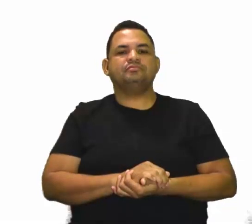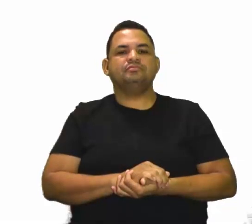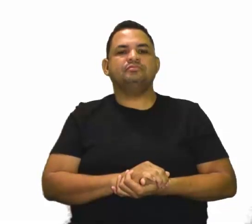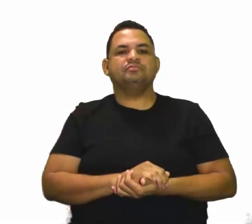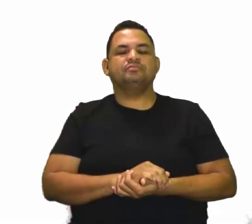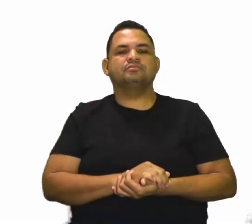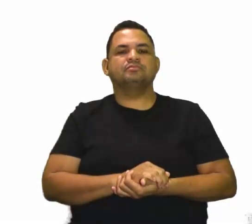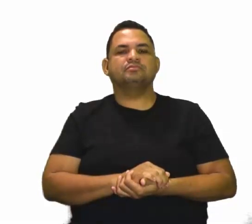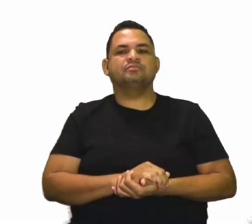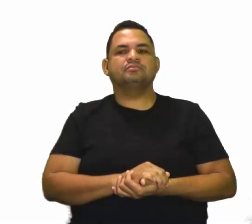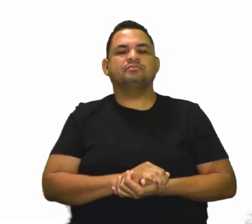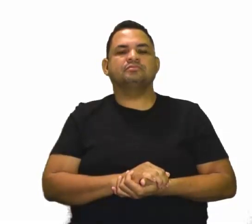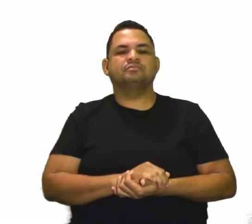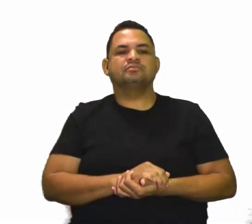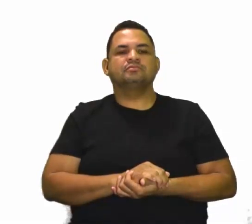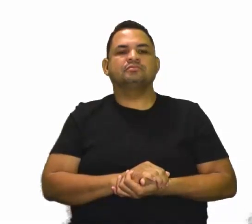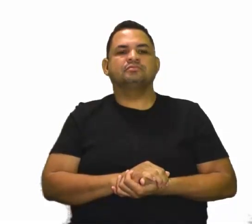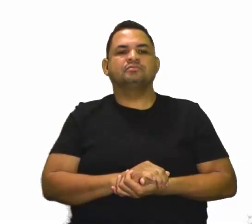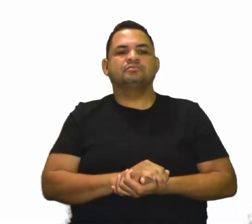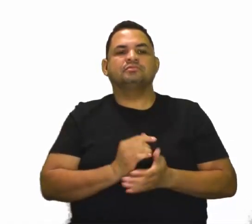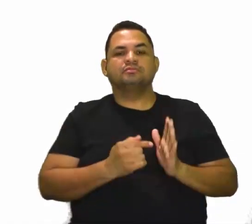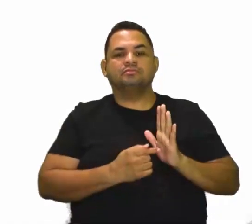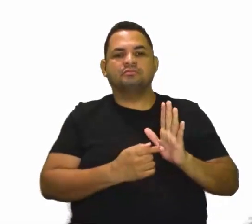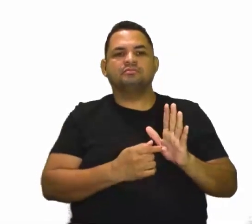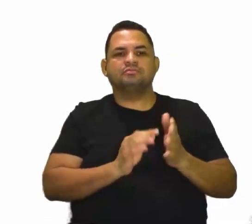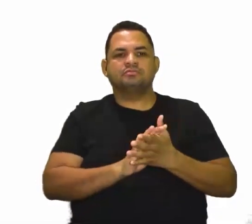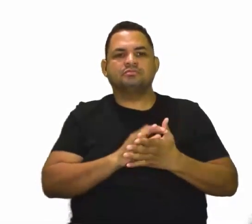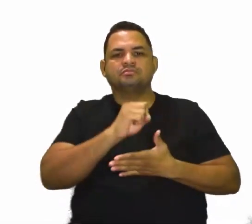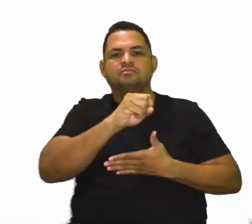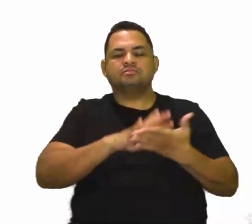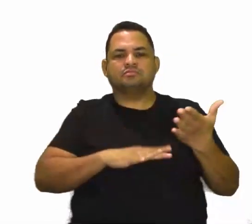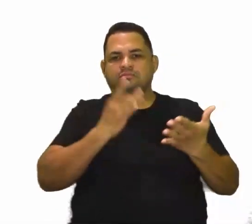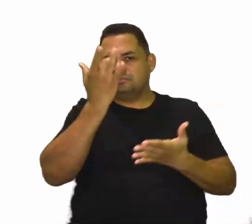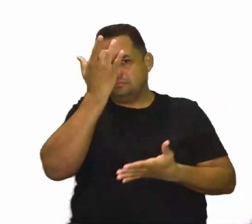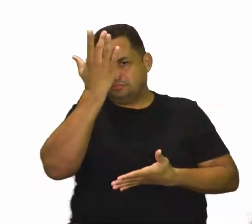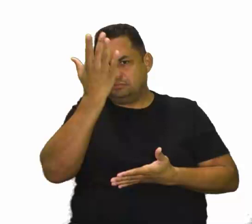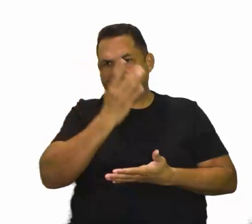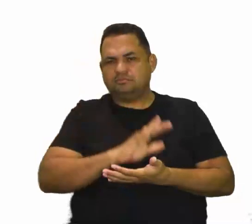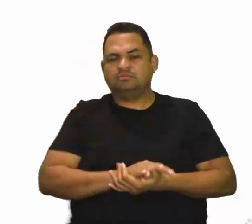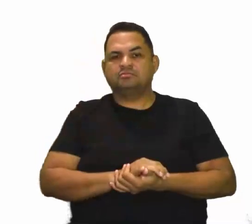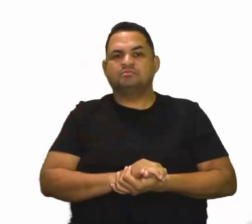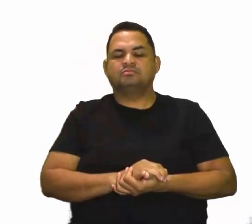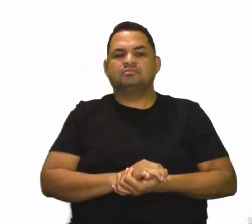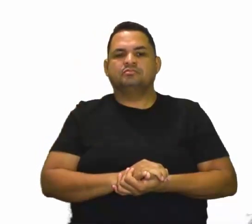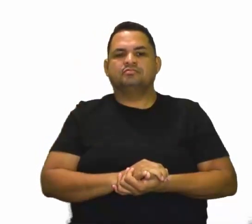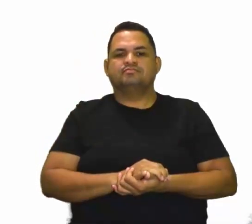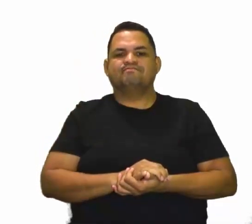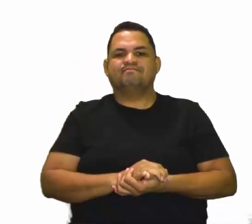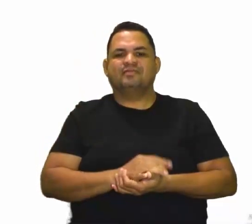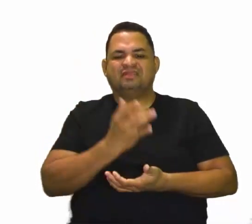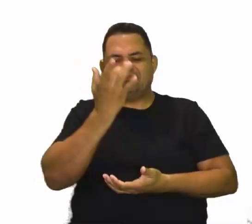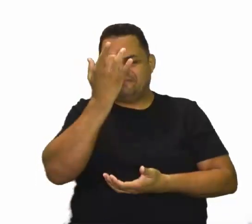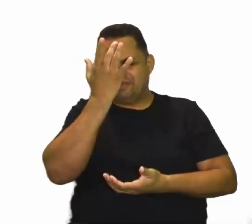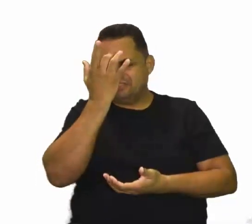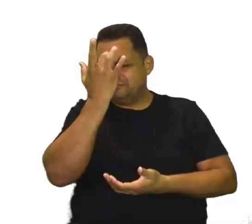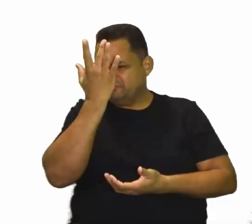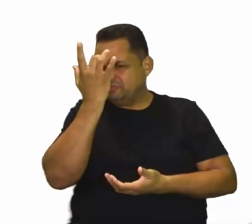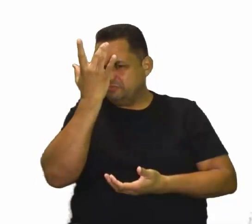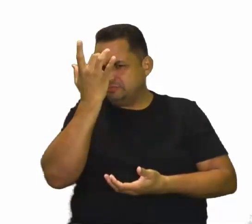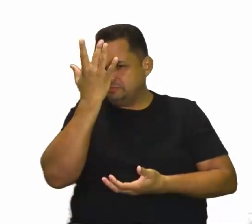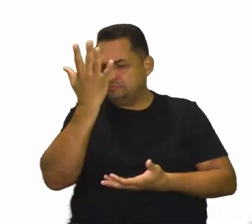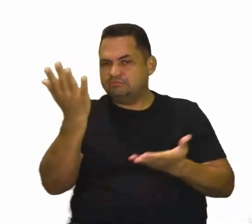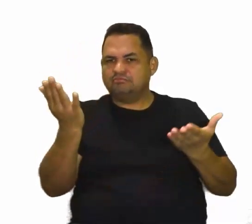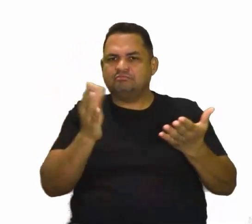trabalhando. Trouxe para vocês só atividades fáceis, gente. Atividades mamão com